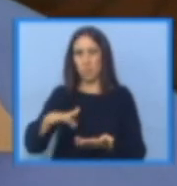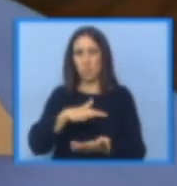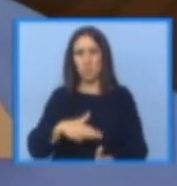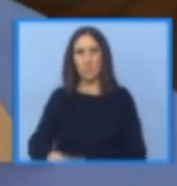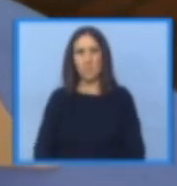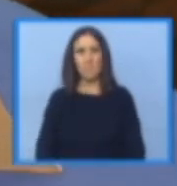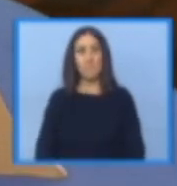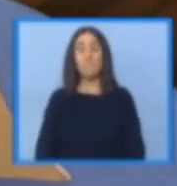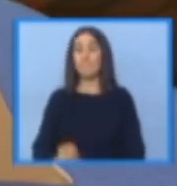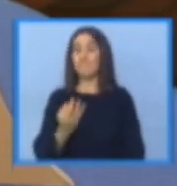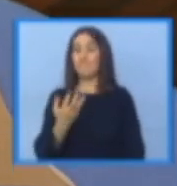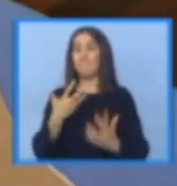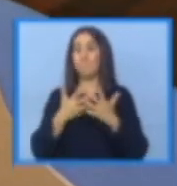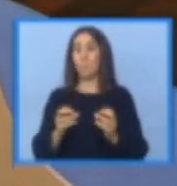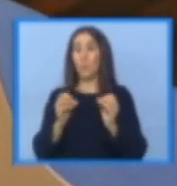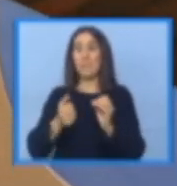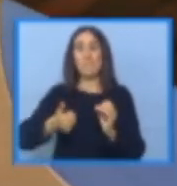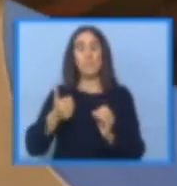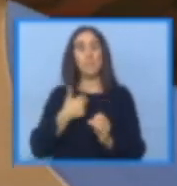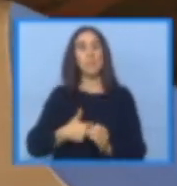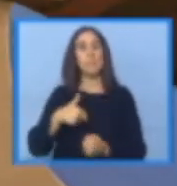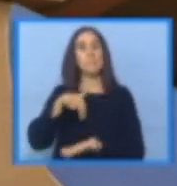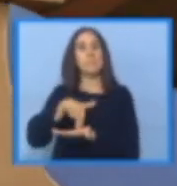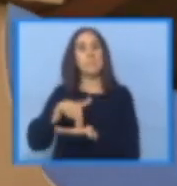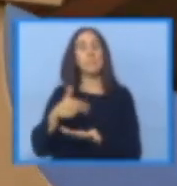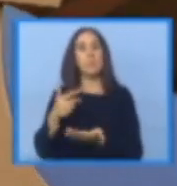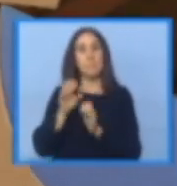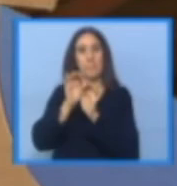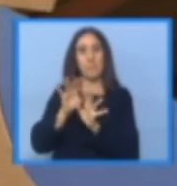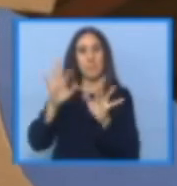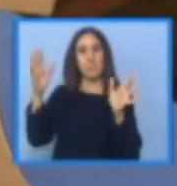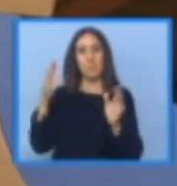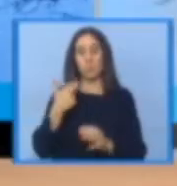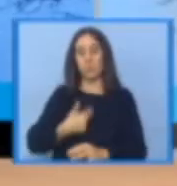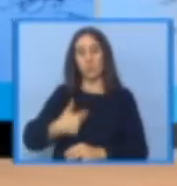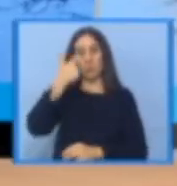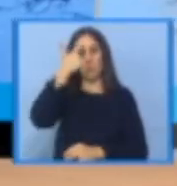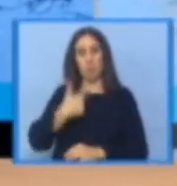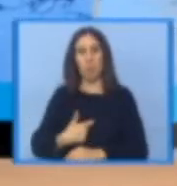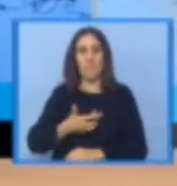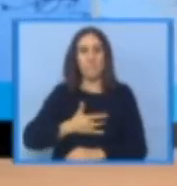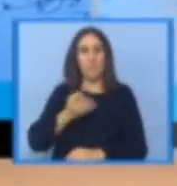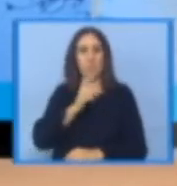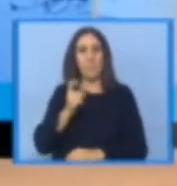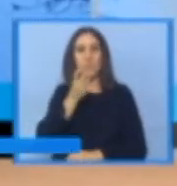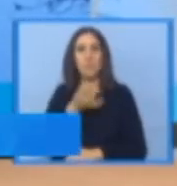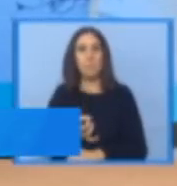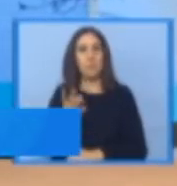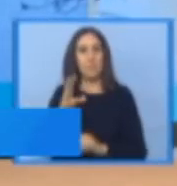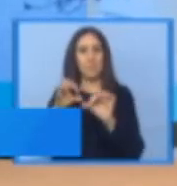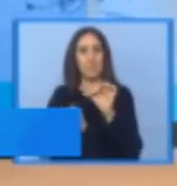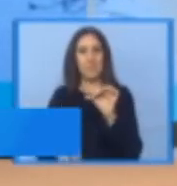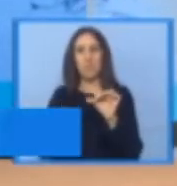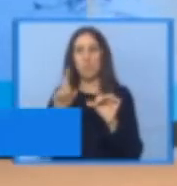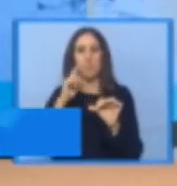Sem dúvida. De facto, é fundamental a presença cristã, porque a mensagem do cristão é uma mensagem de amor, de paz, de perdão. E isto